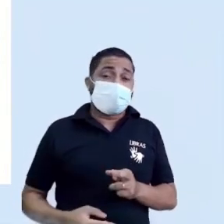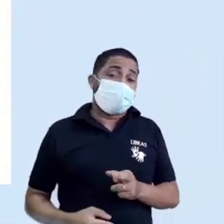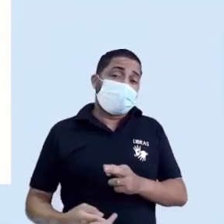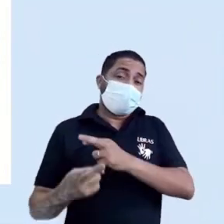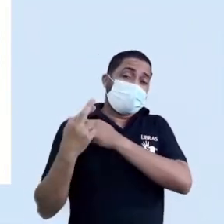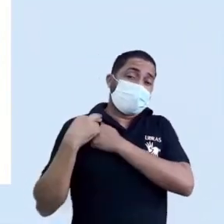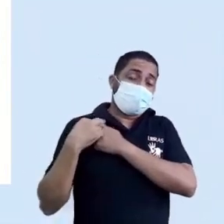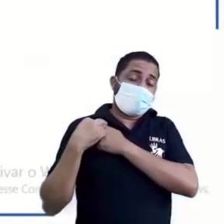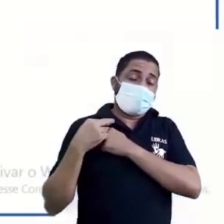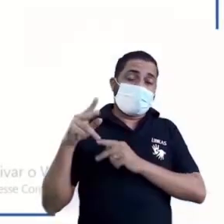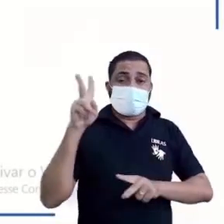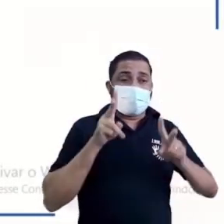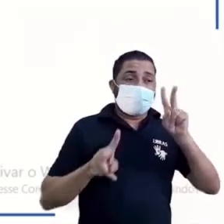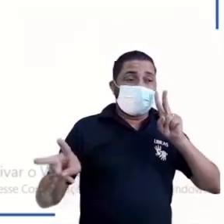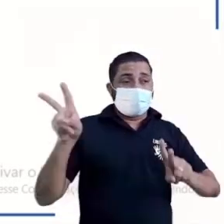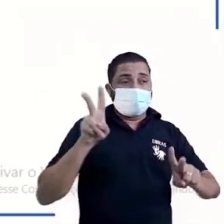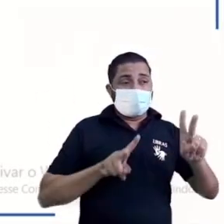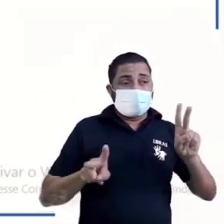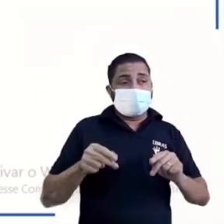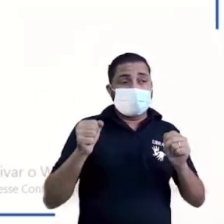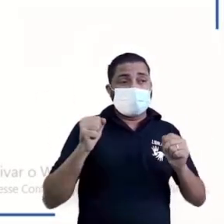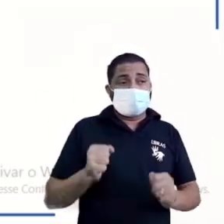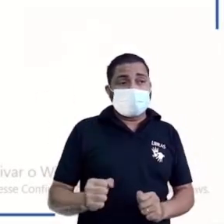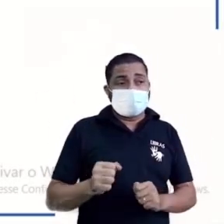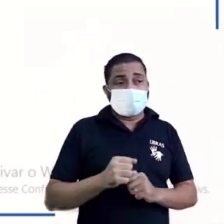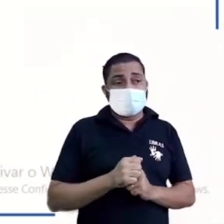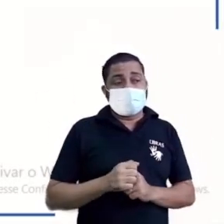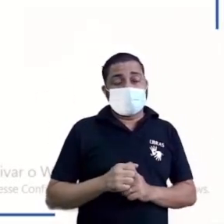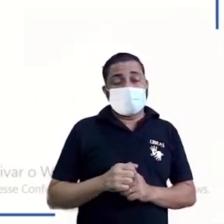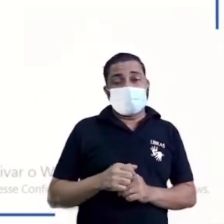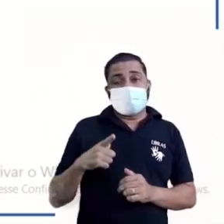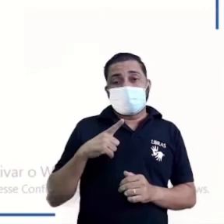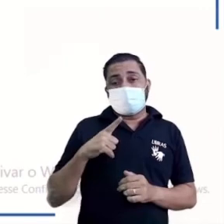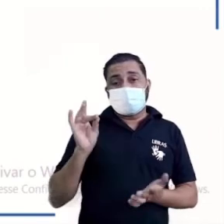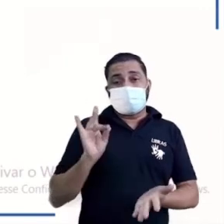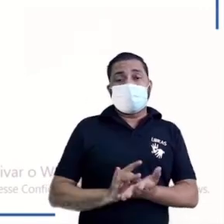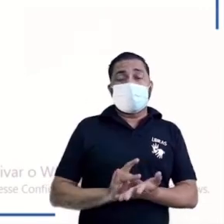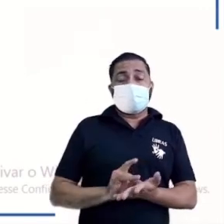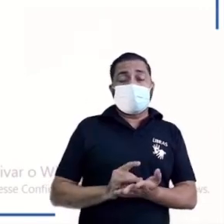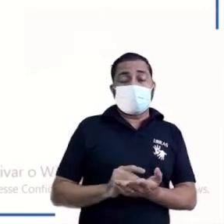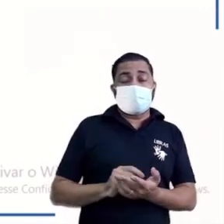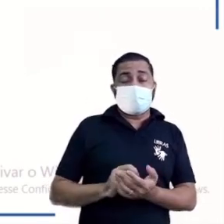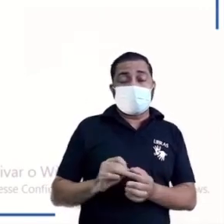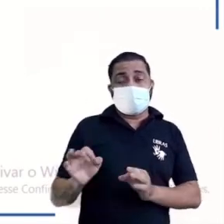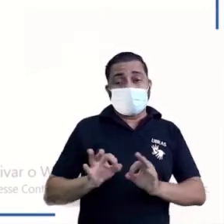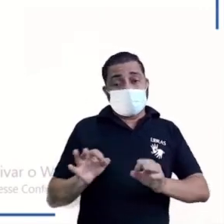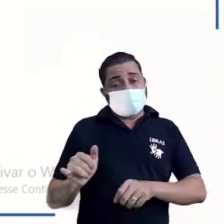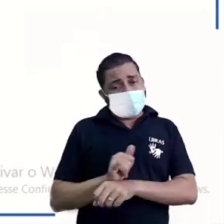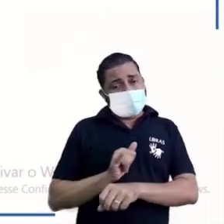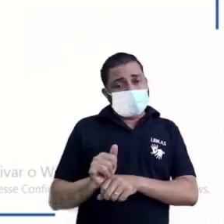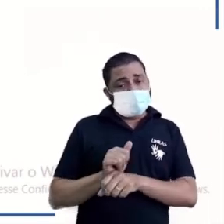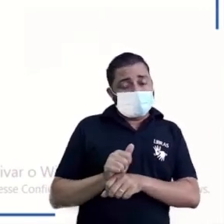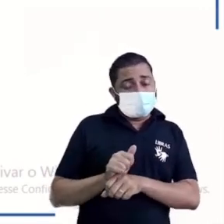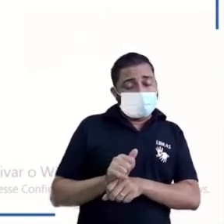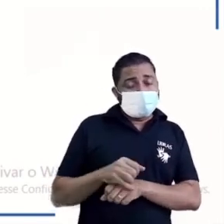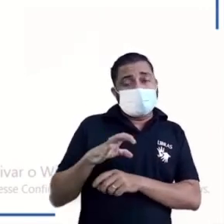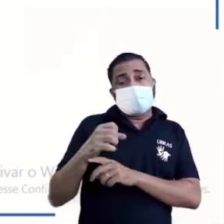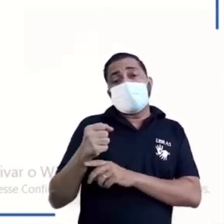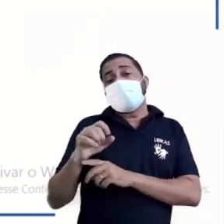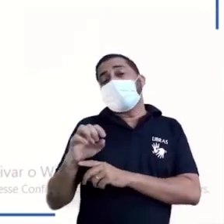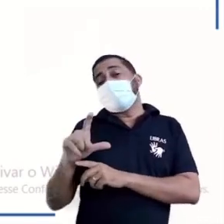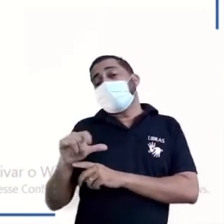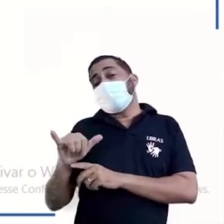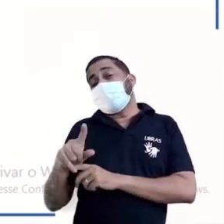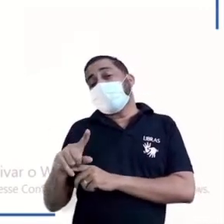A representação visual que pode ser estilizada, realista e esquemática, né? Estilizada é o quê? É